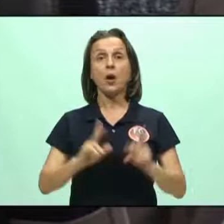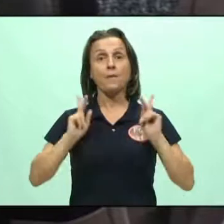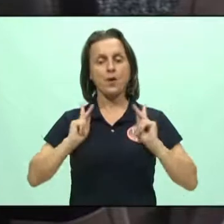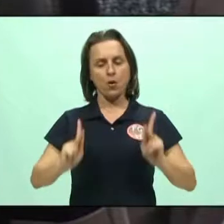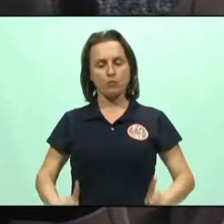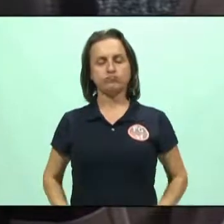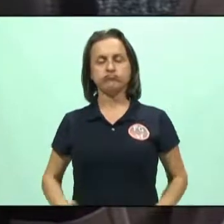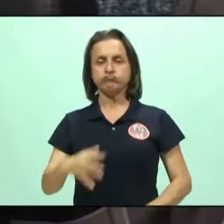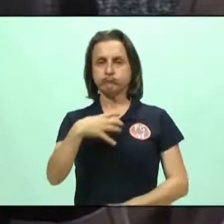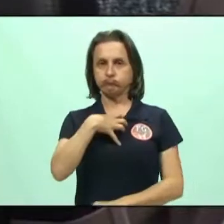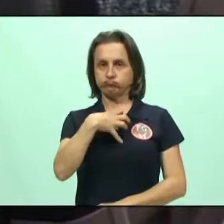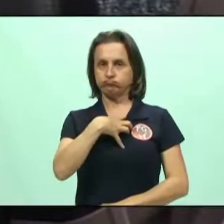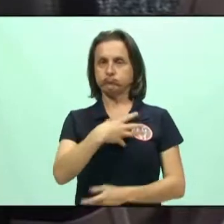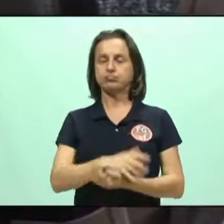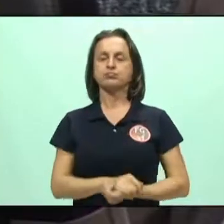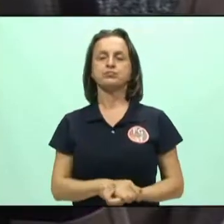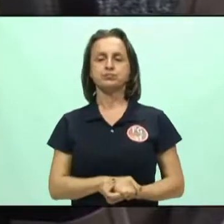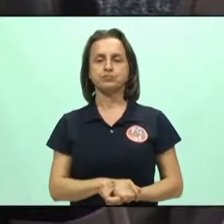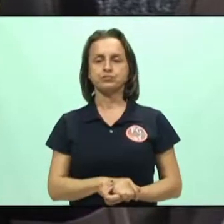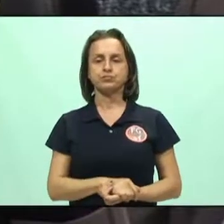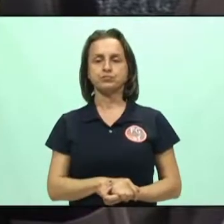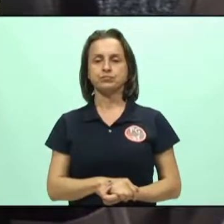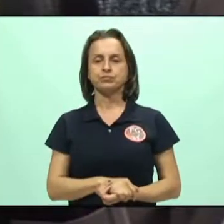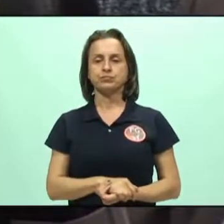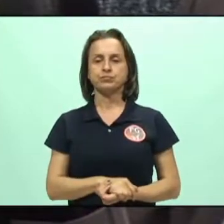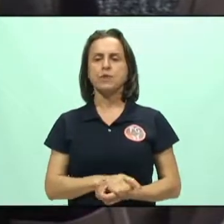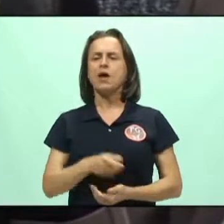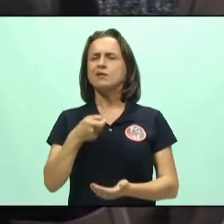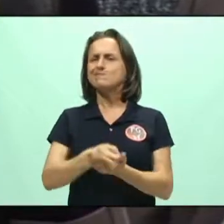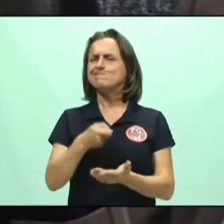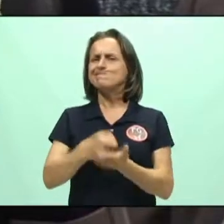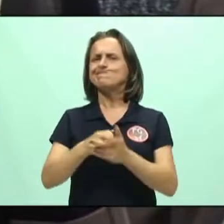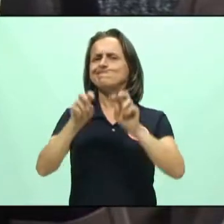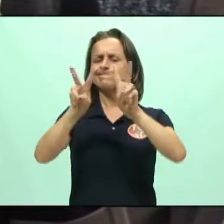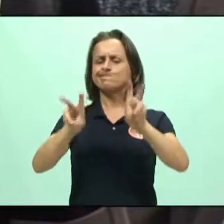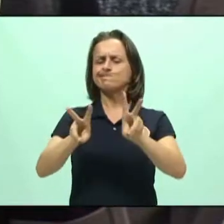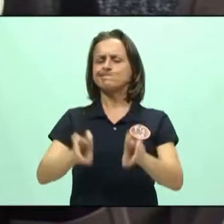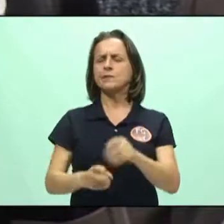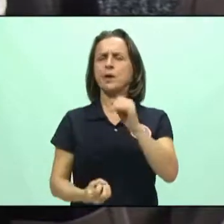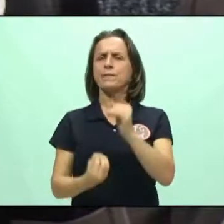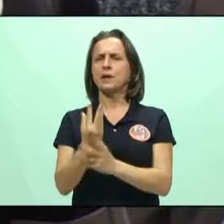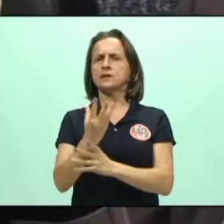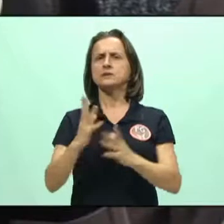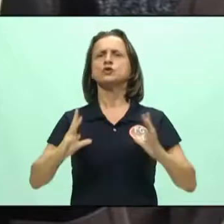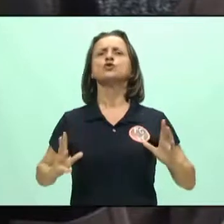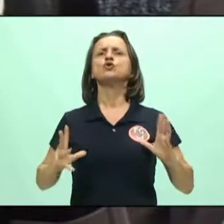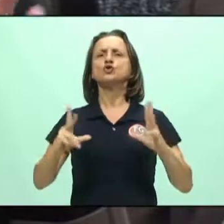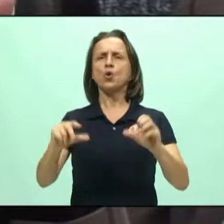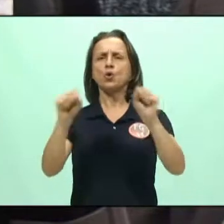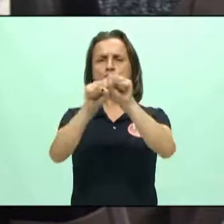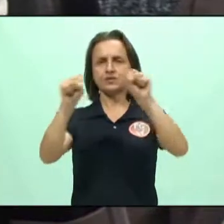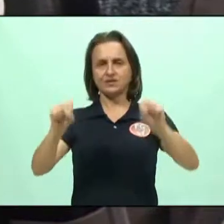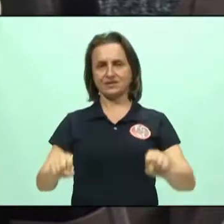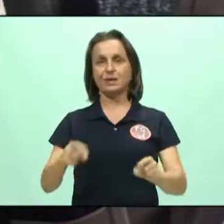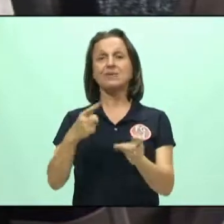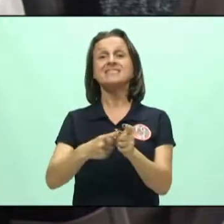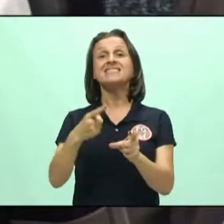com relação a implantação desse sistema em toda a cidade institucional